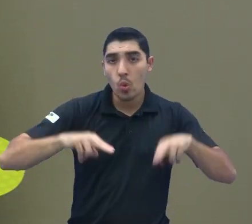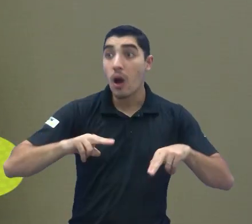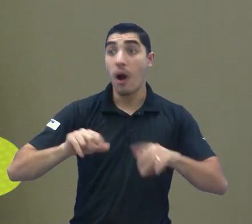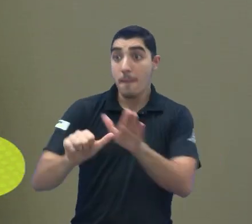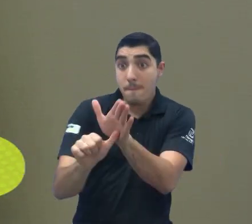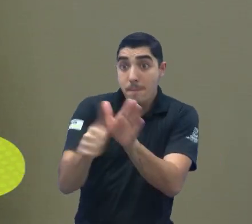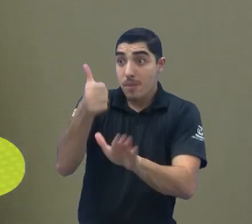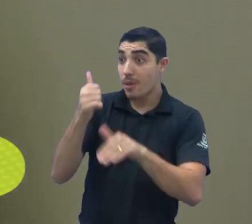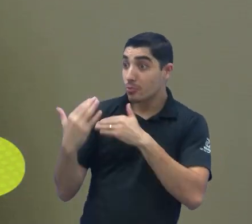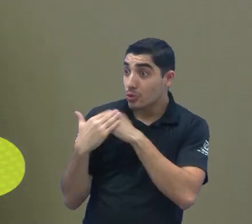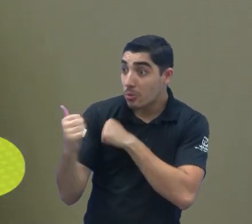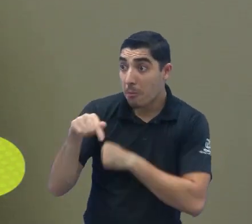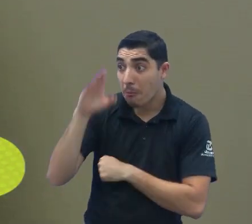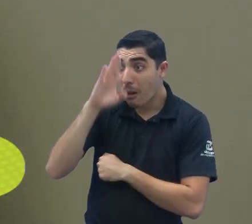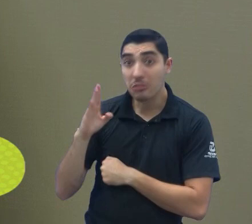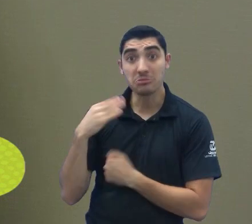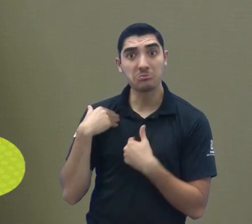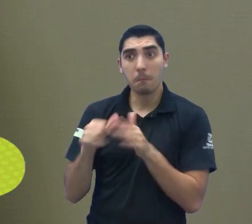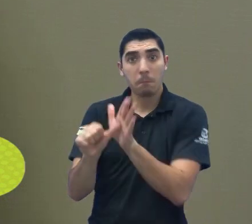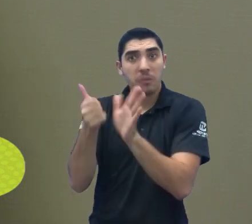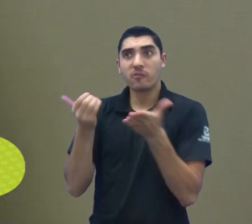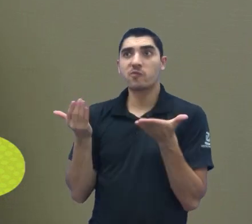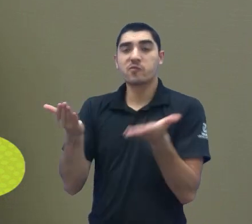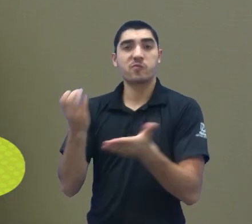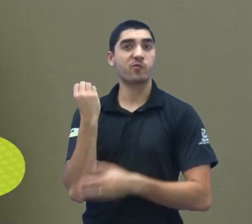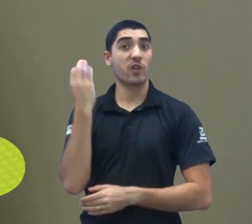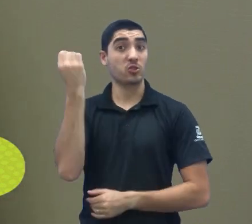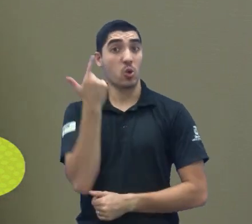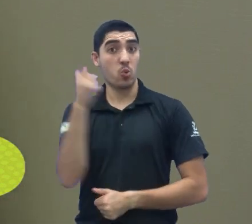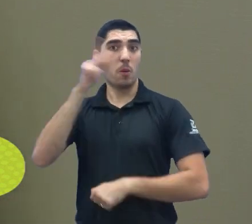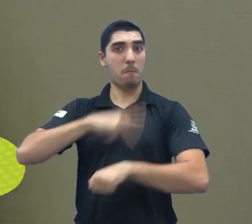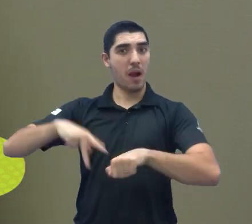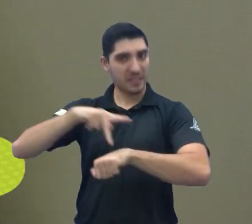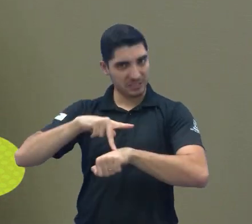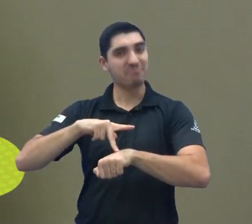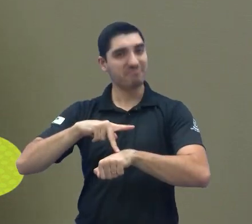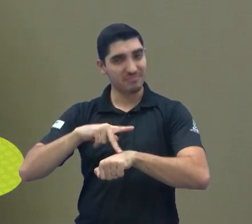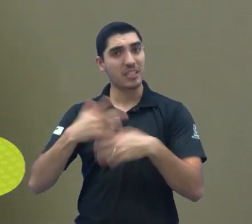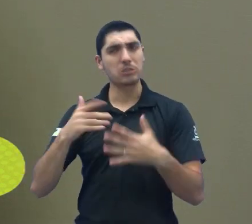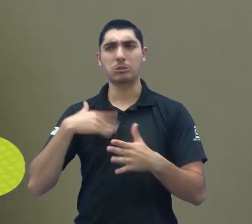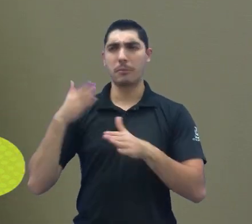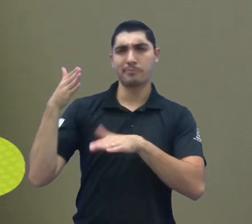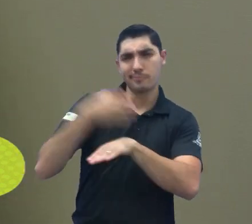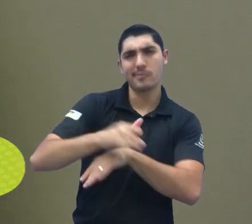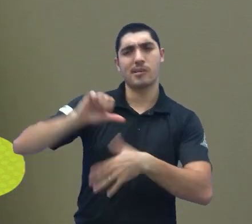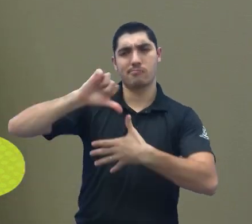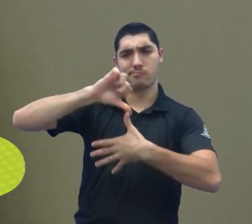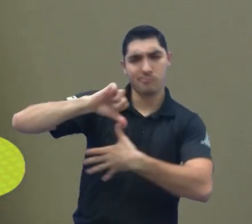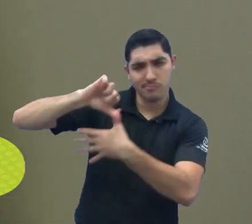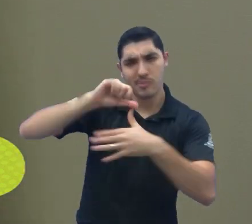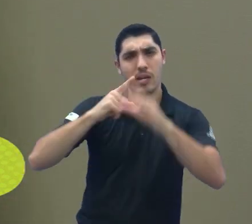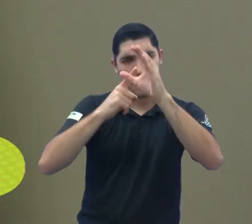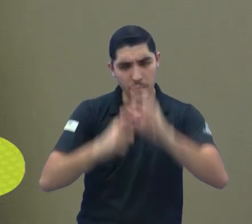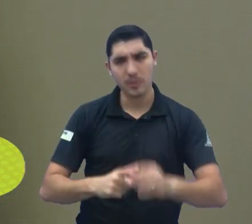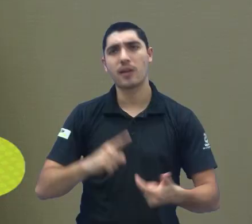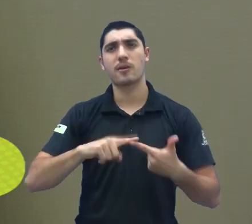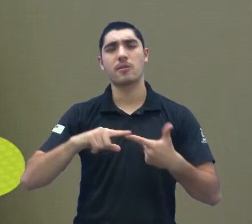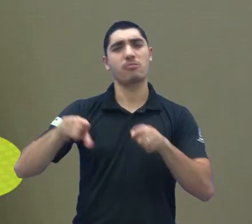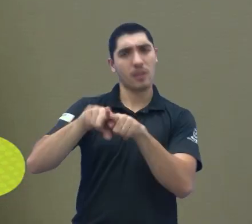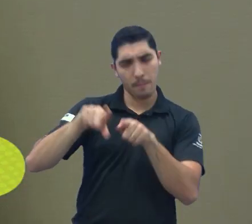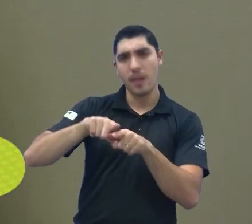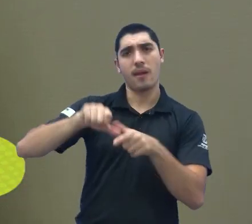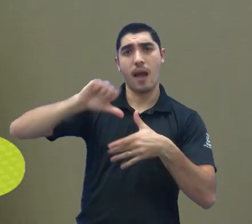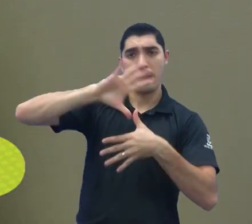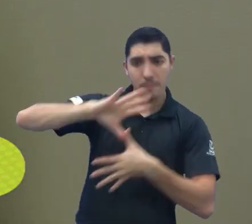seleções brasileiras, né, desde 2024. Experiências em Sul-Americano, em Copa América, em Mundial. Então, para